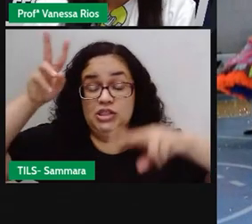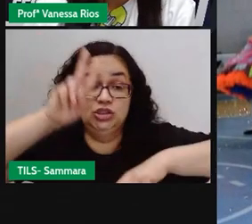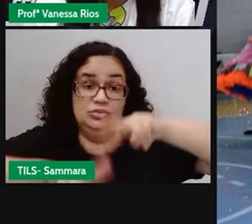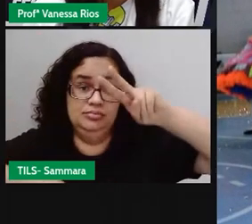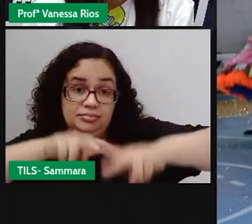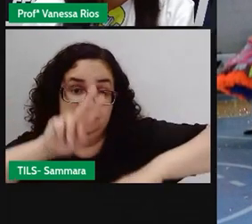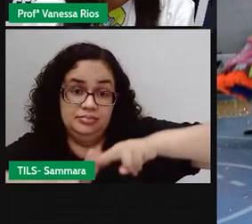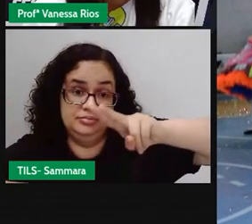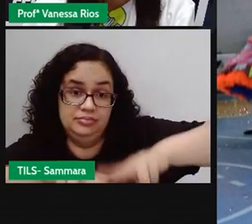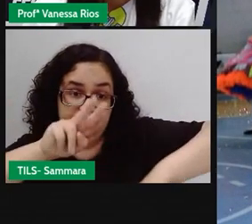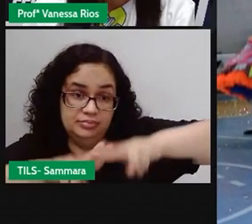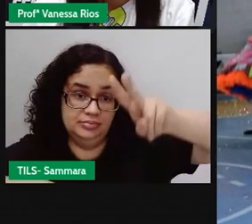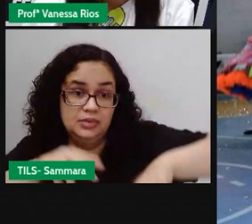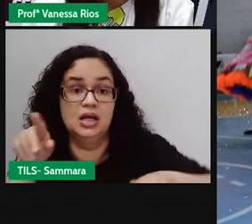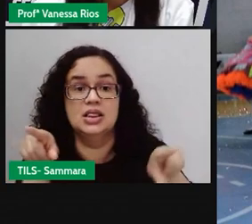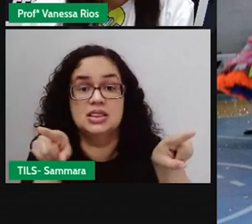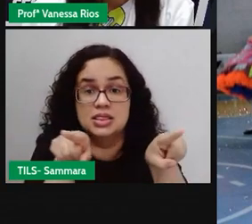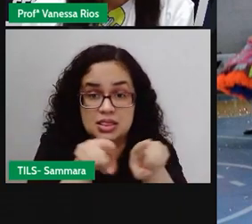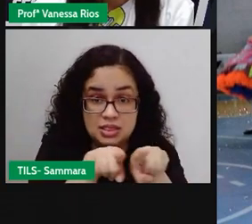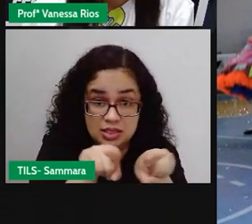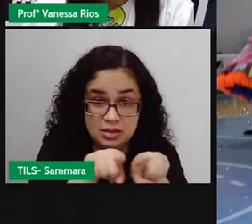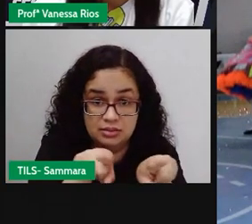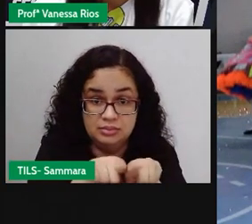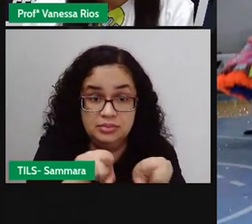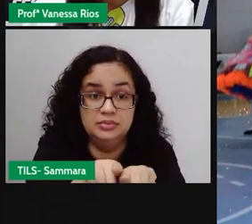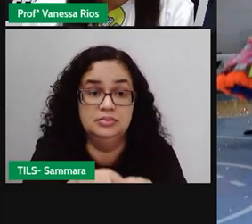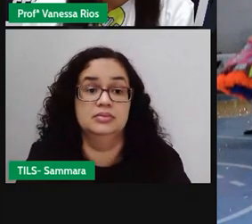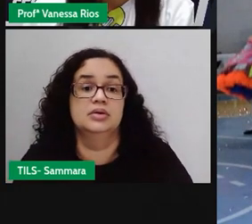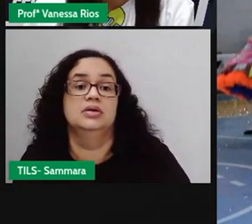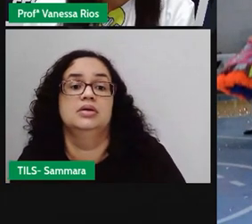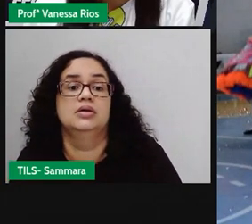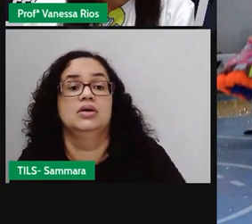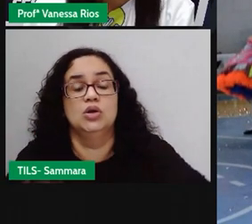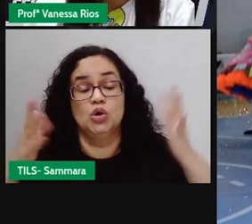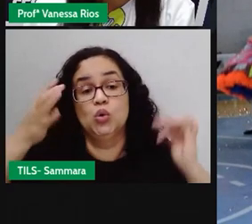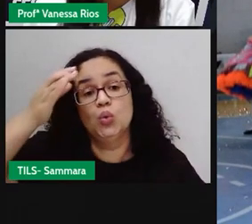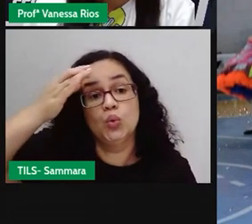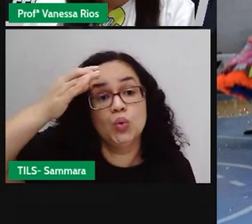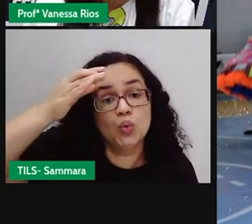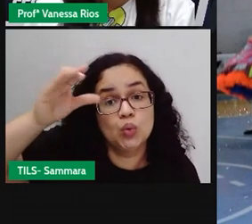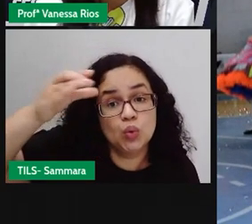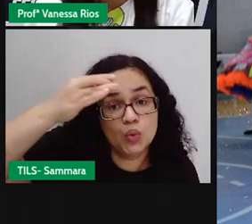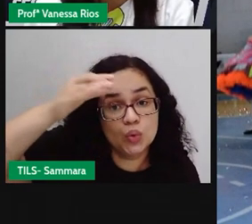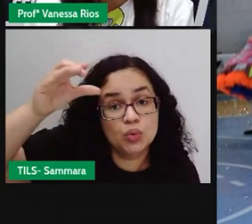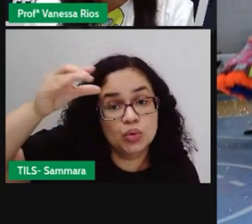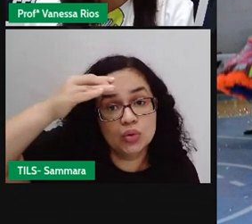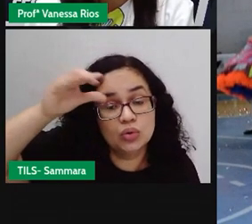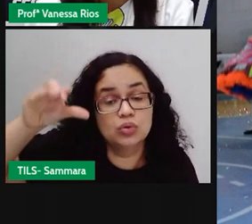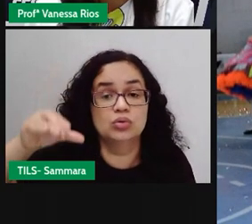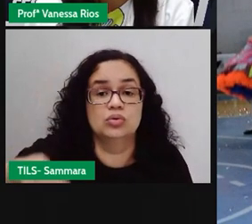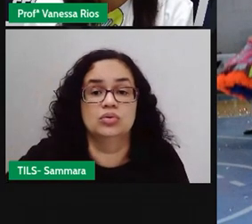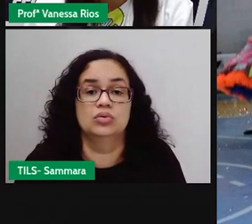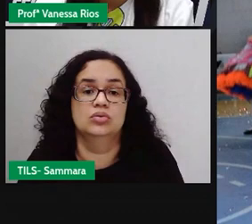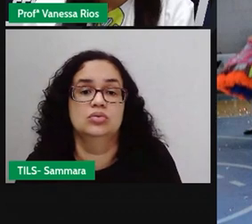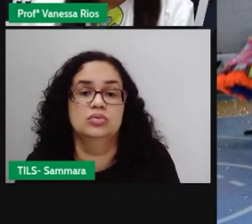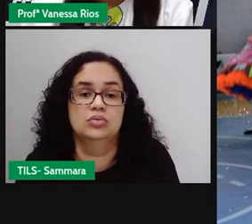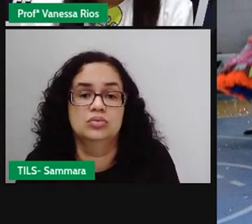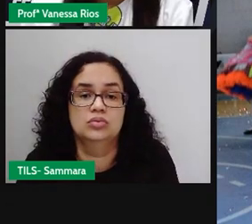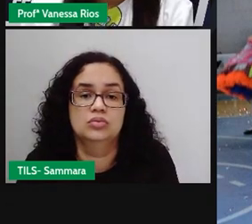As festas juninas também, né? São manifestações culturais relacionadas aí aos